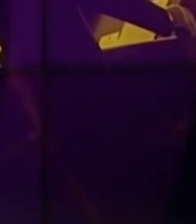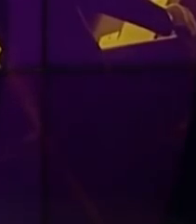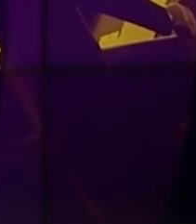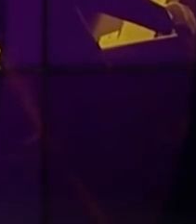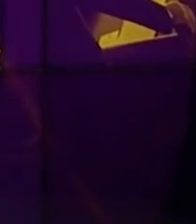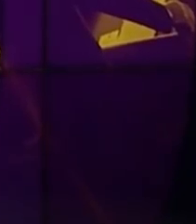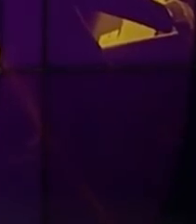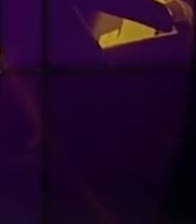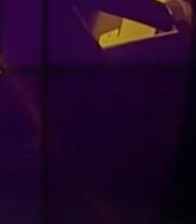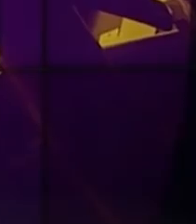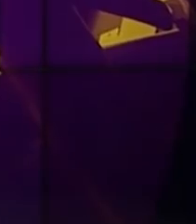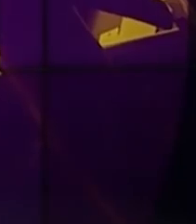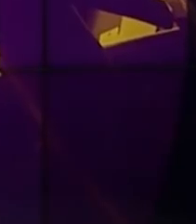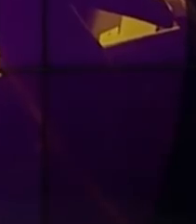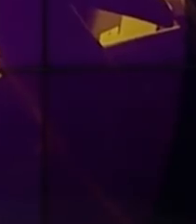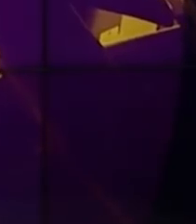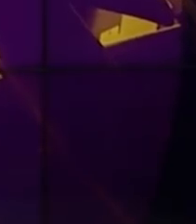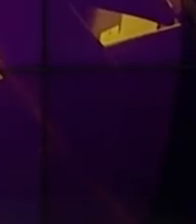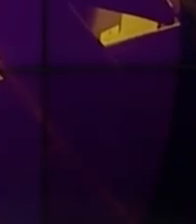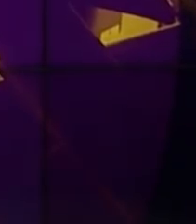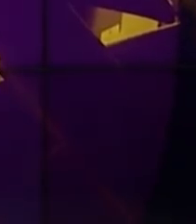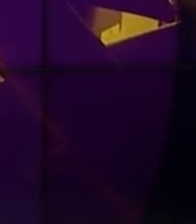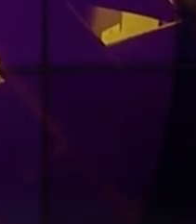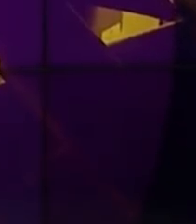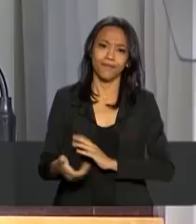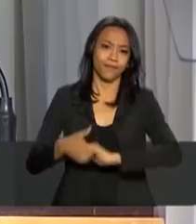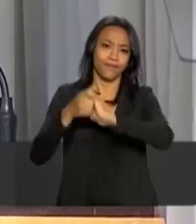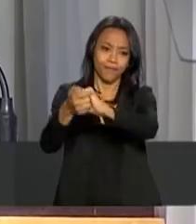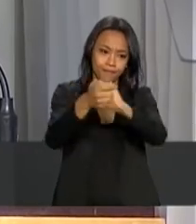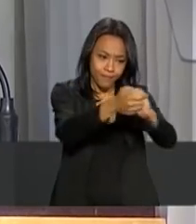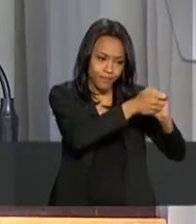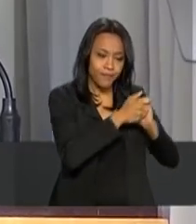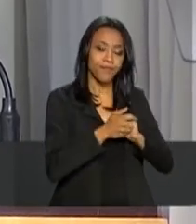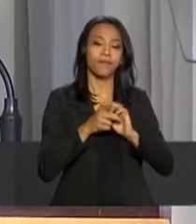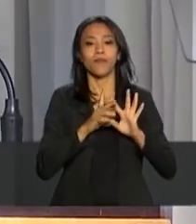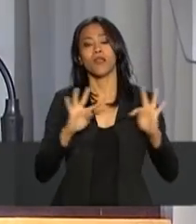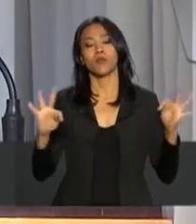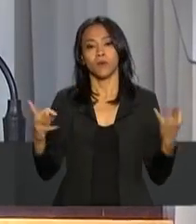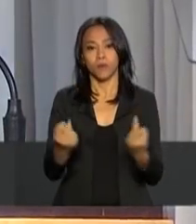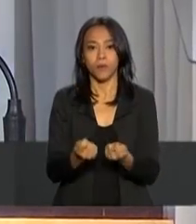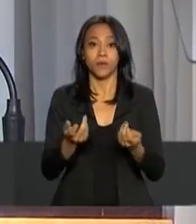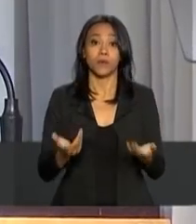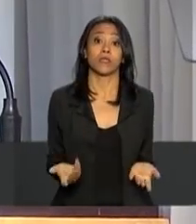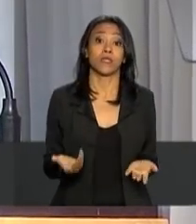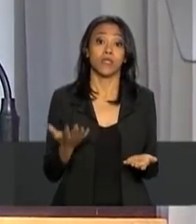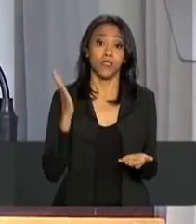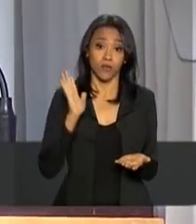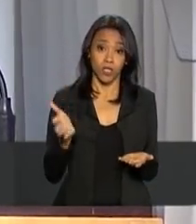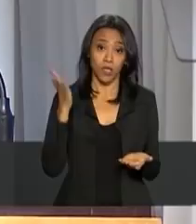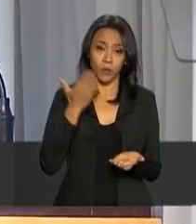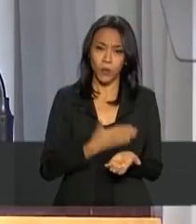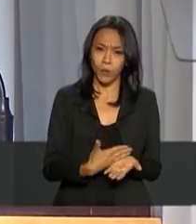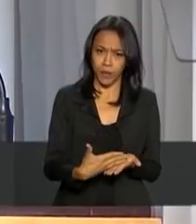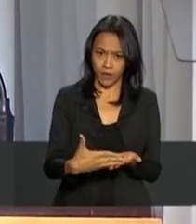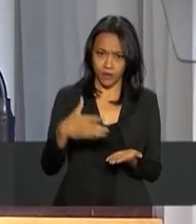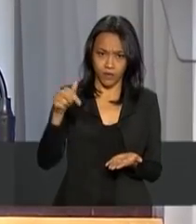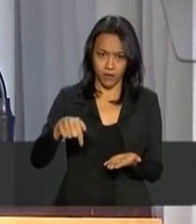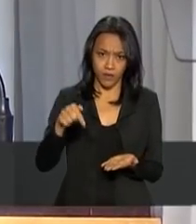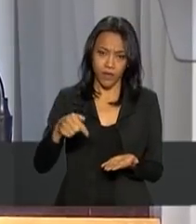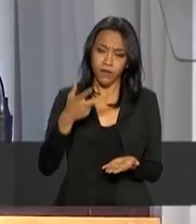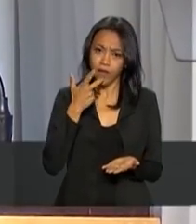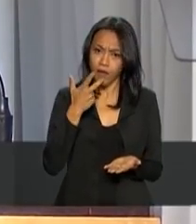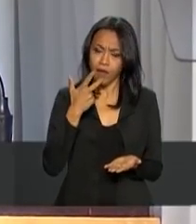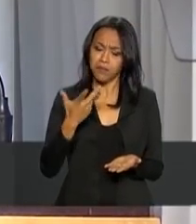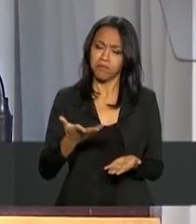responsabilidade fiscal durante sua gestão. Veja como foi. E logo no começo, dizer da